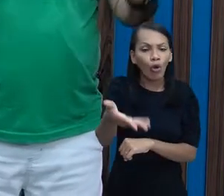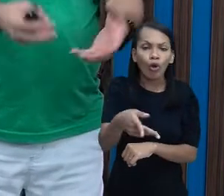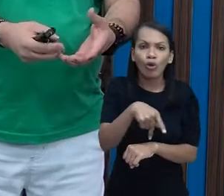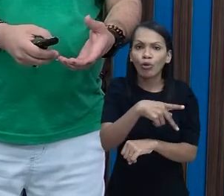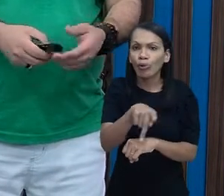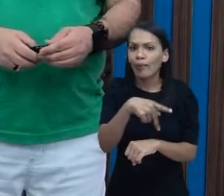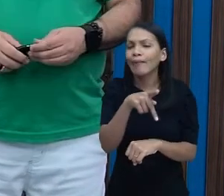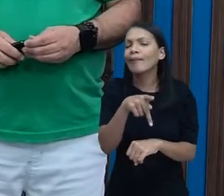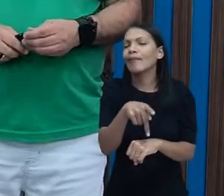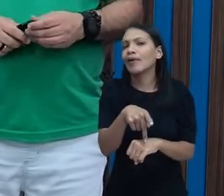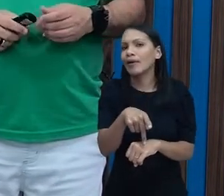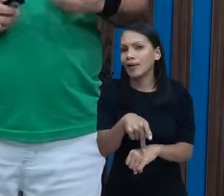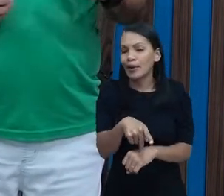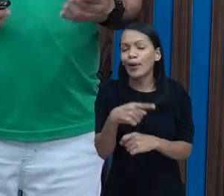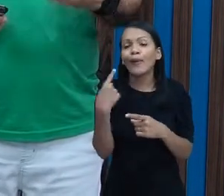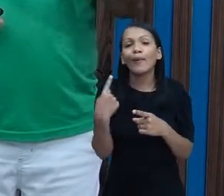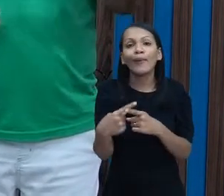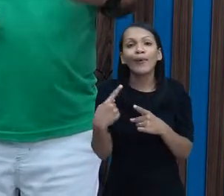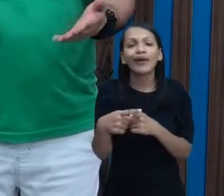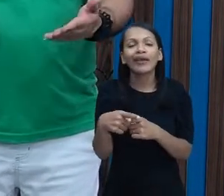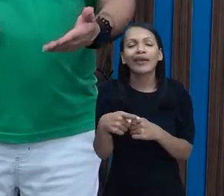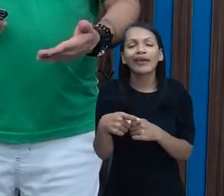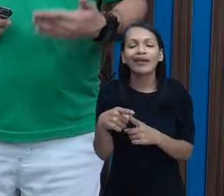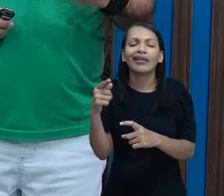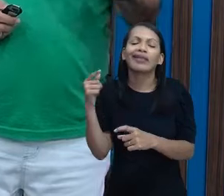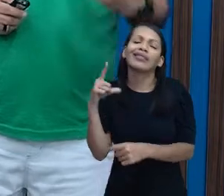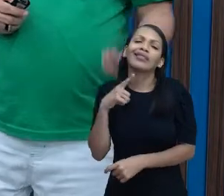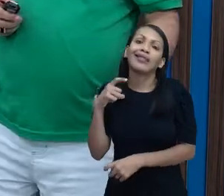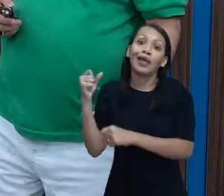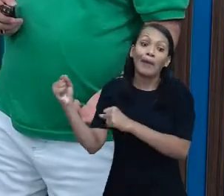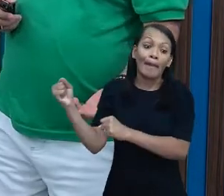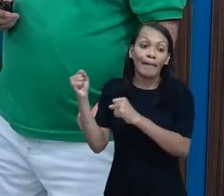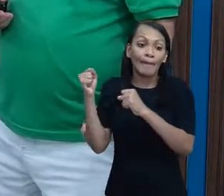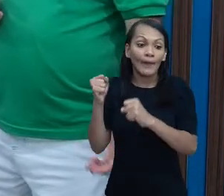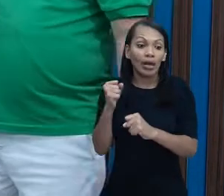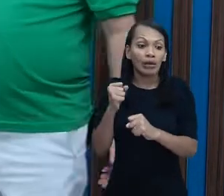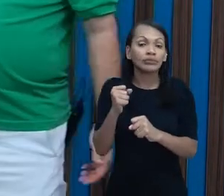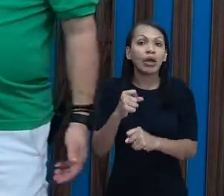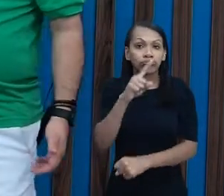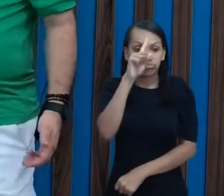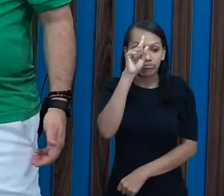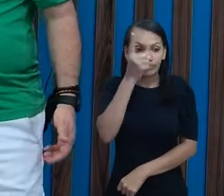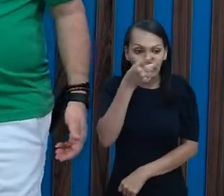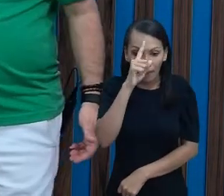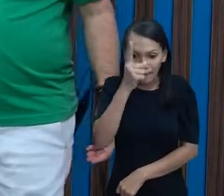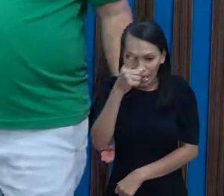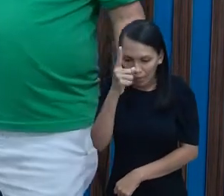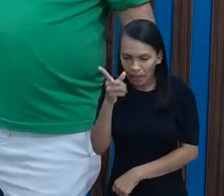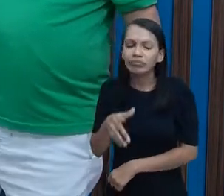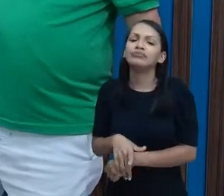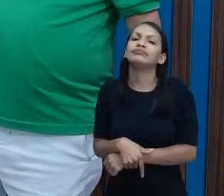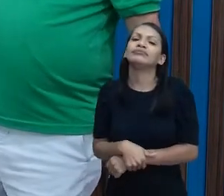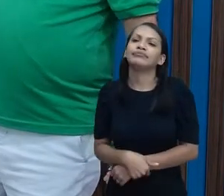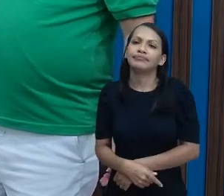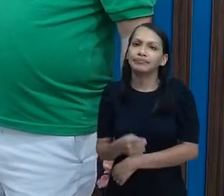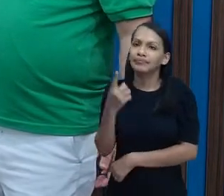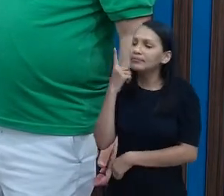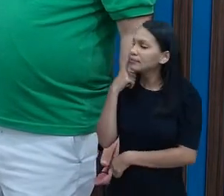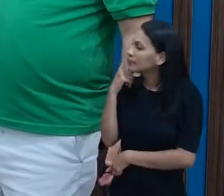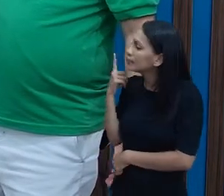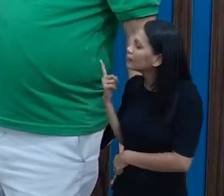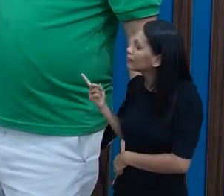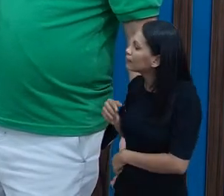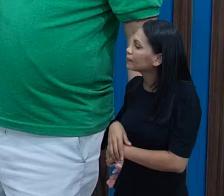onde eles exercem uma certa dominação. Então, aí a gente tem aqui, ó,